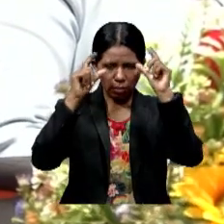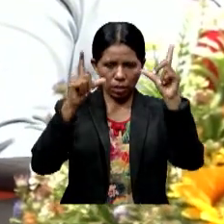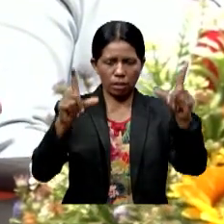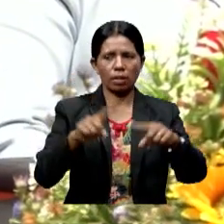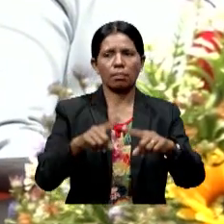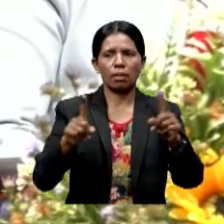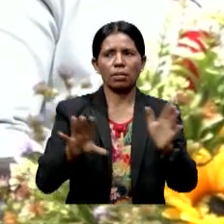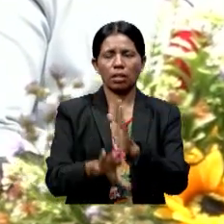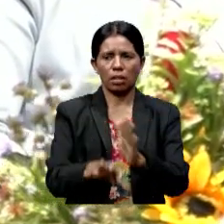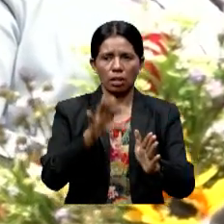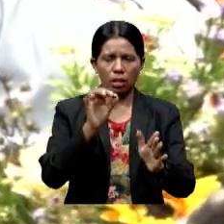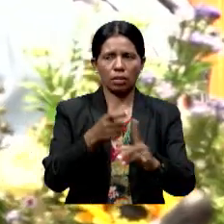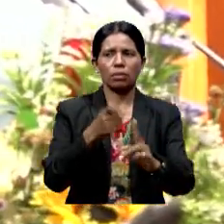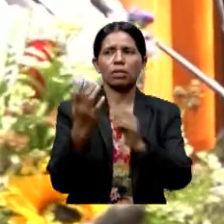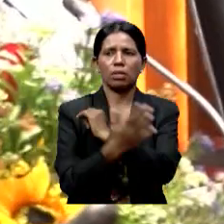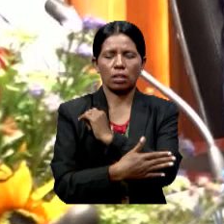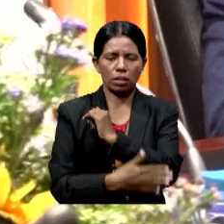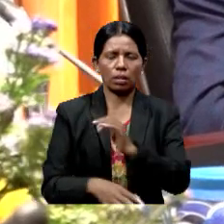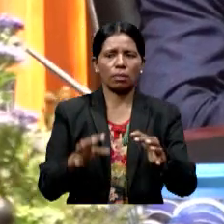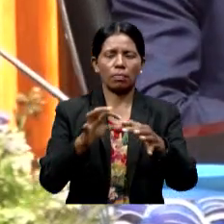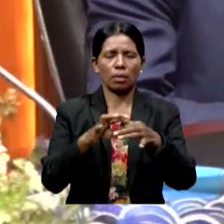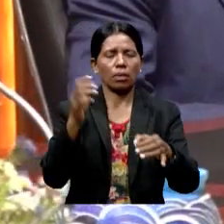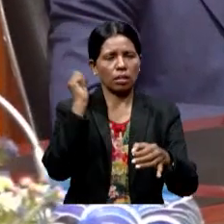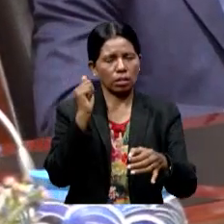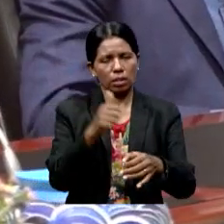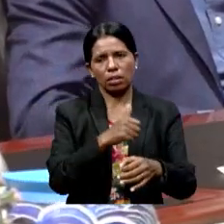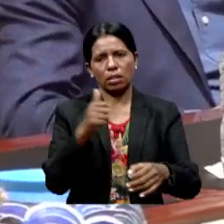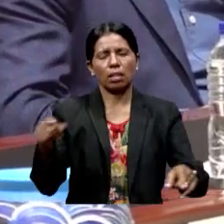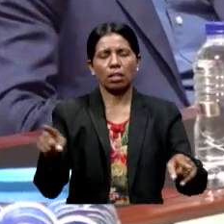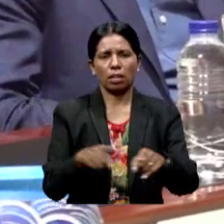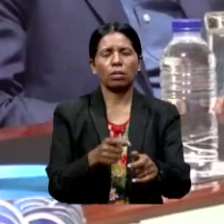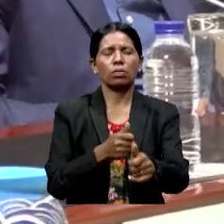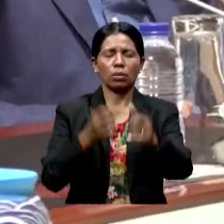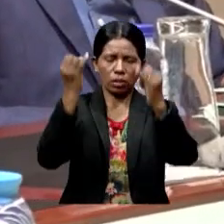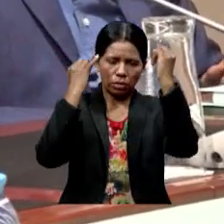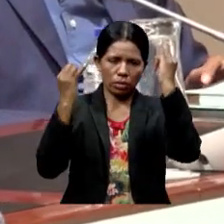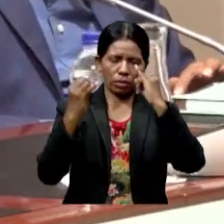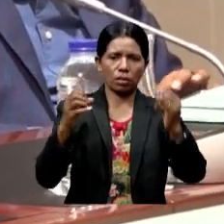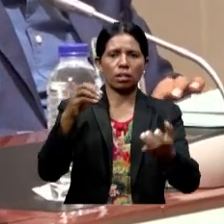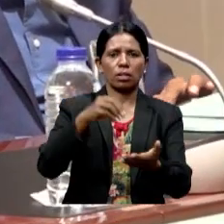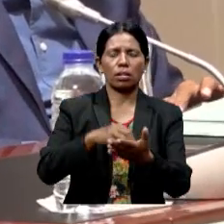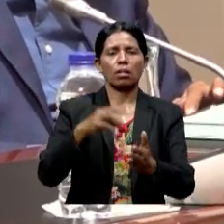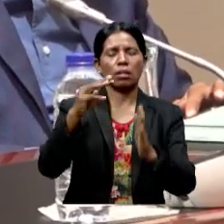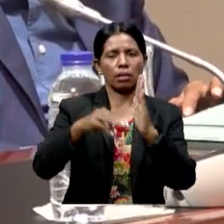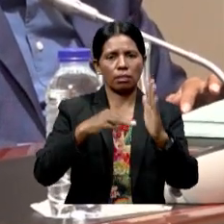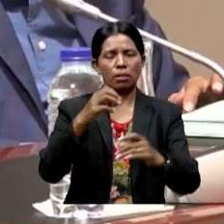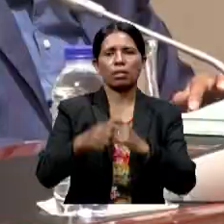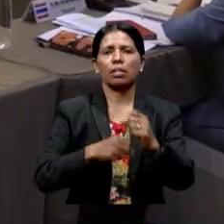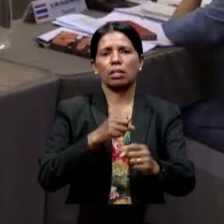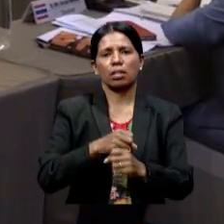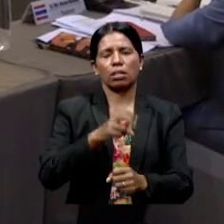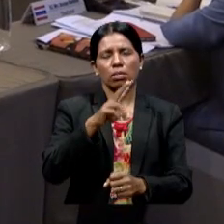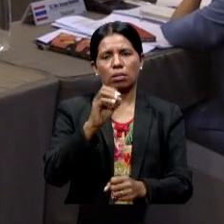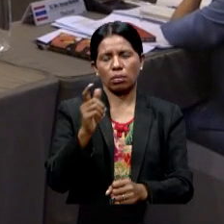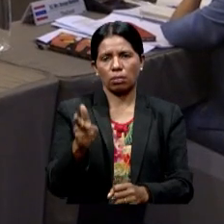mai behetang mos husinação membro ASEAN balum, hanesan tuir informação ne belança e a media e a tina rion rua, rua